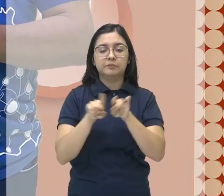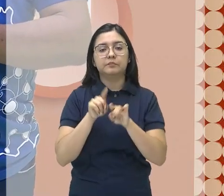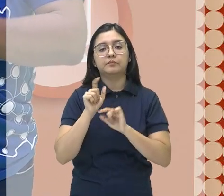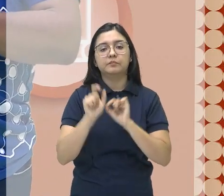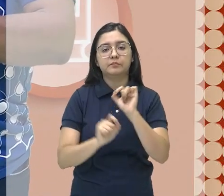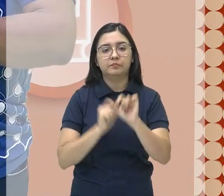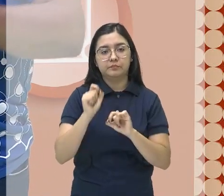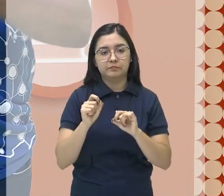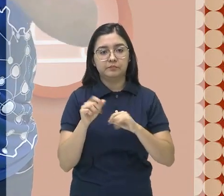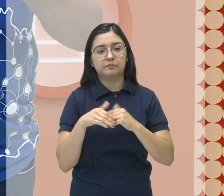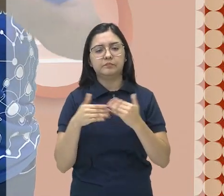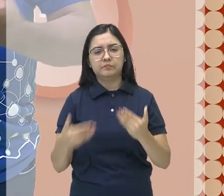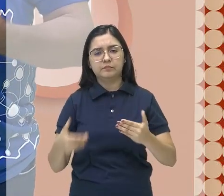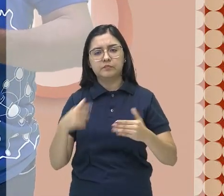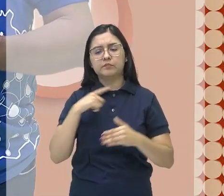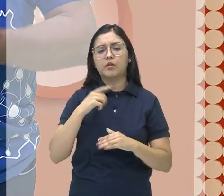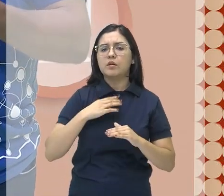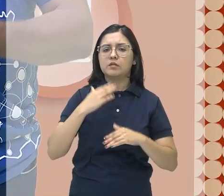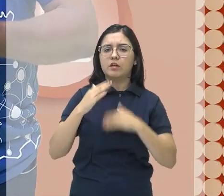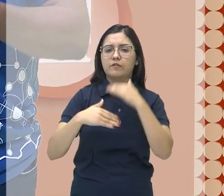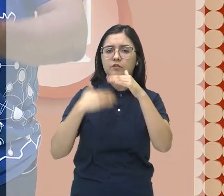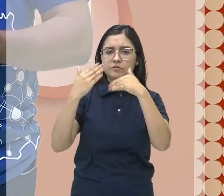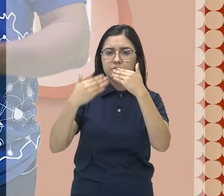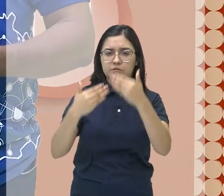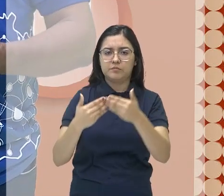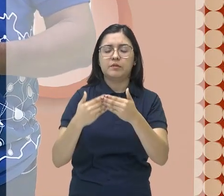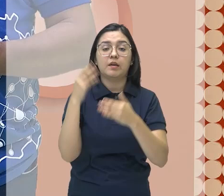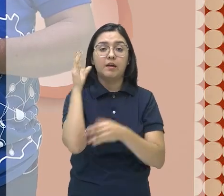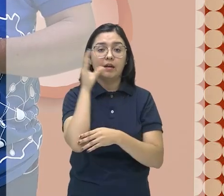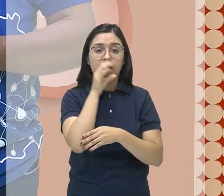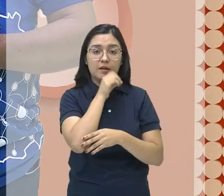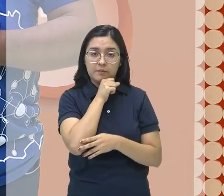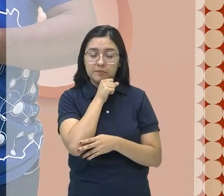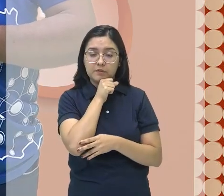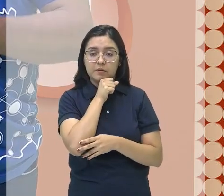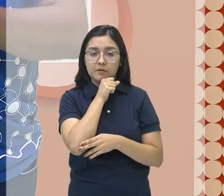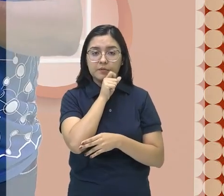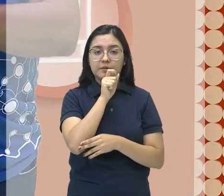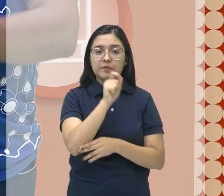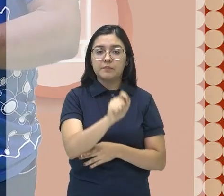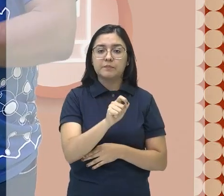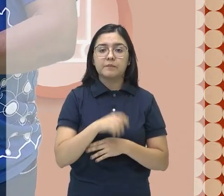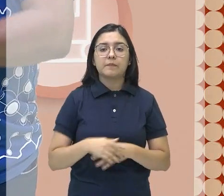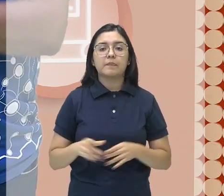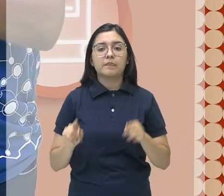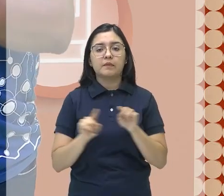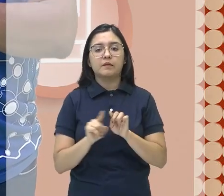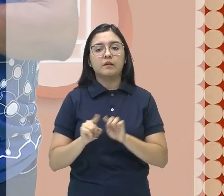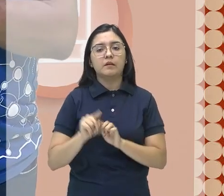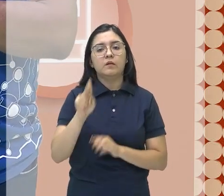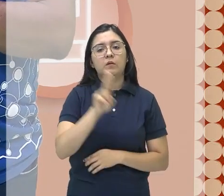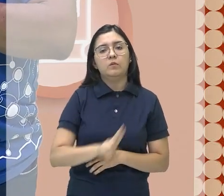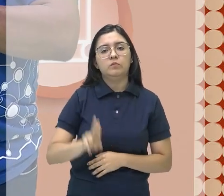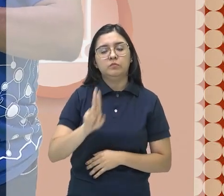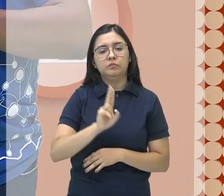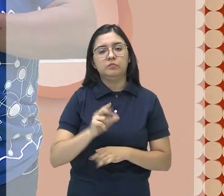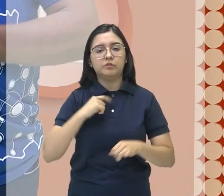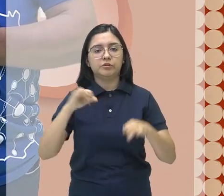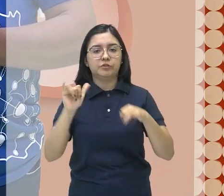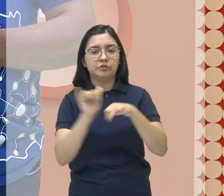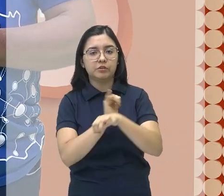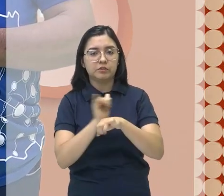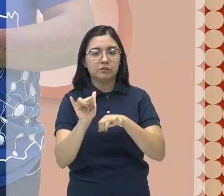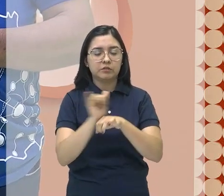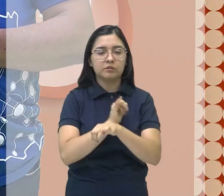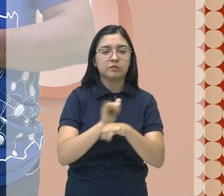que, em meio a toda essa evolução, que eu falei que é muito rápida, a utilização de mecanismos